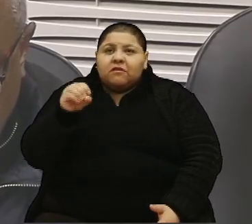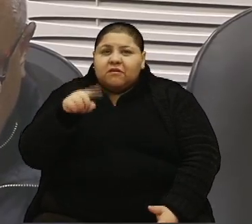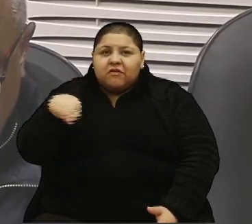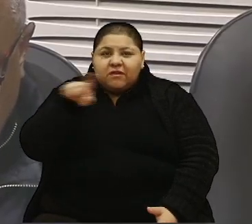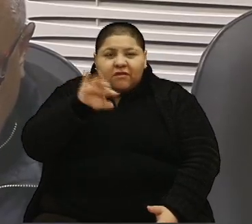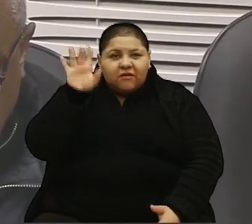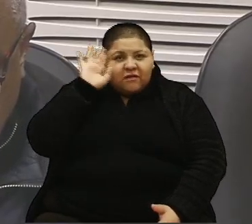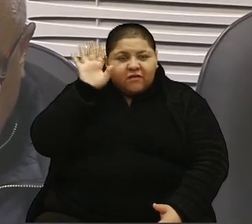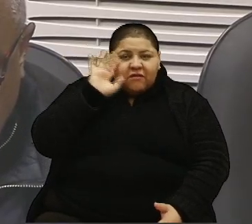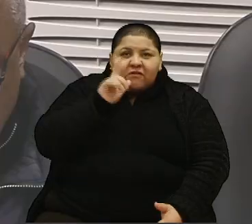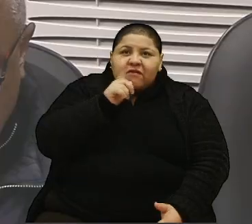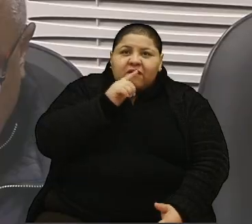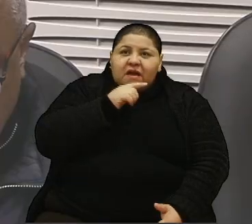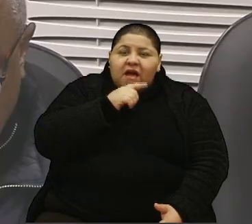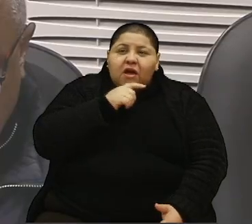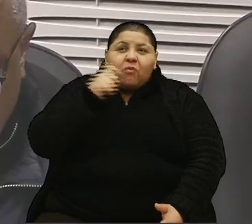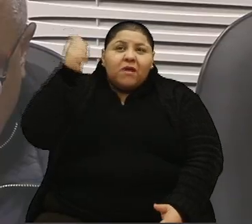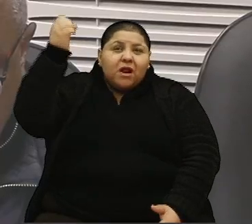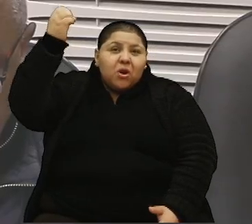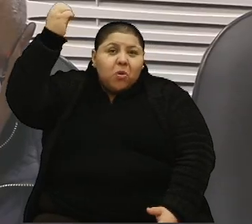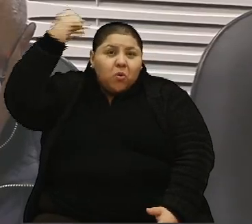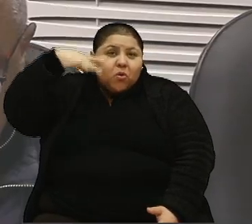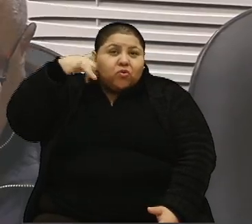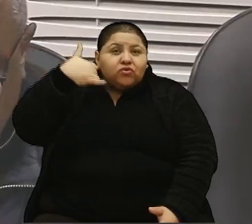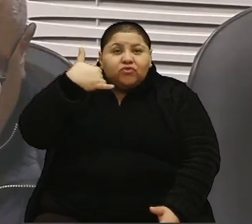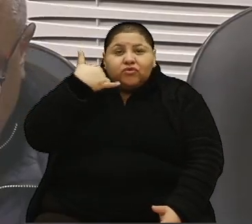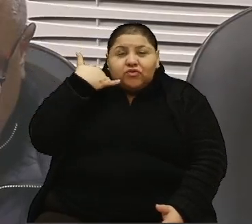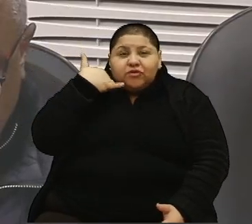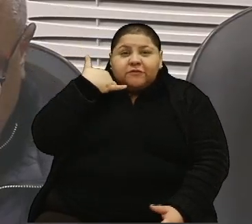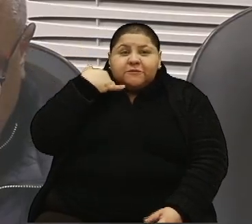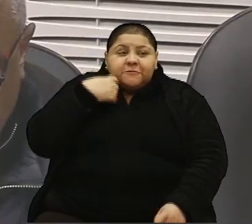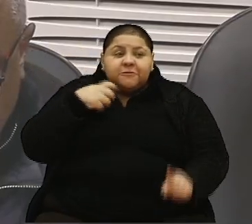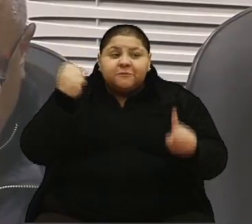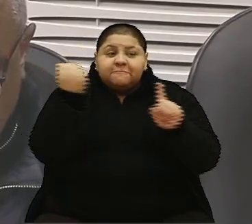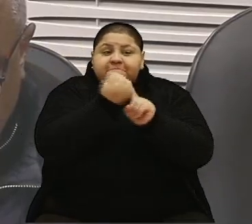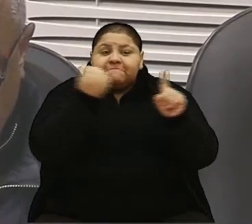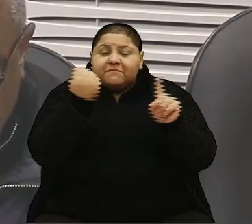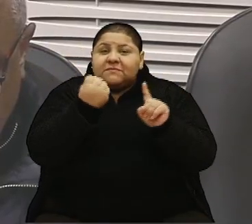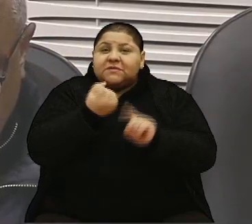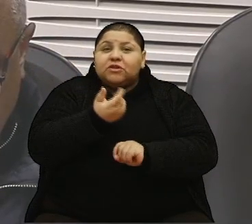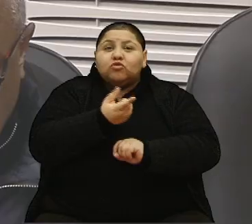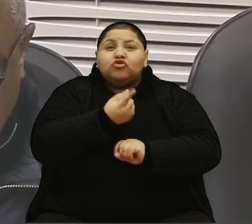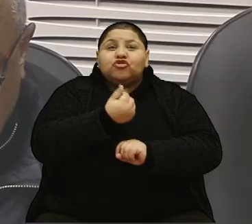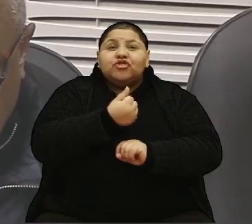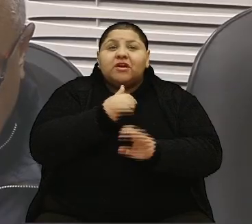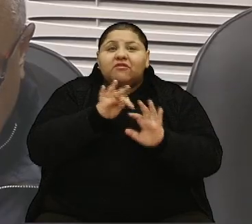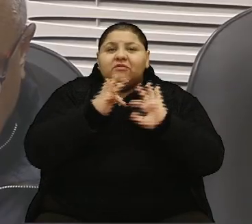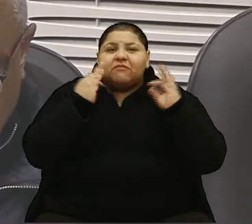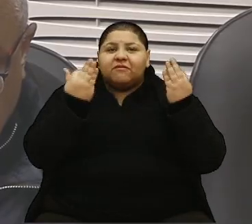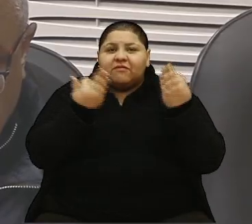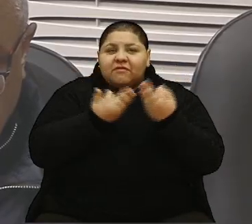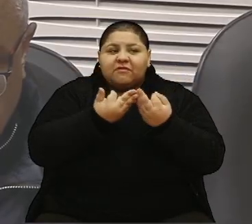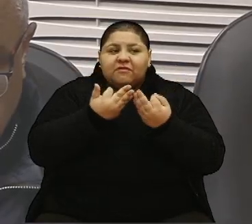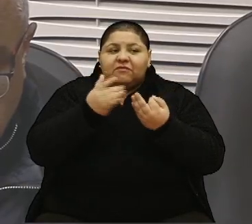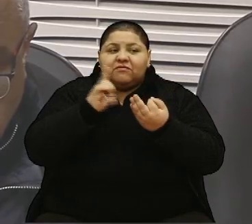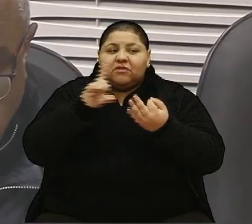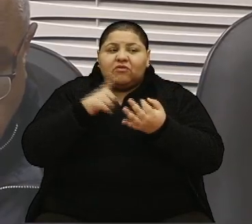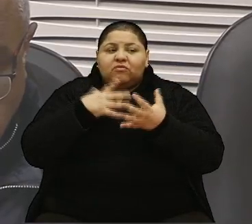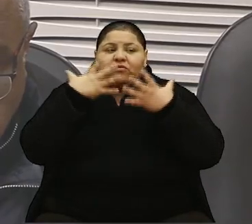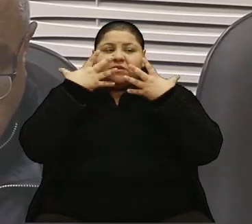imagina, água, luz, telefone, afeta diretamente o orçamento da família. Isso é